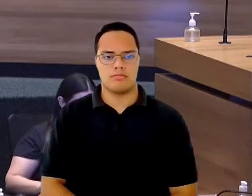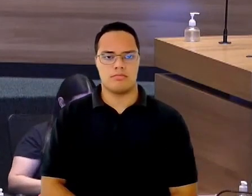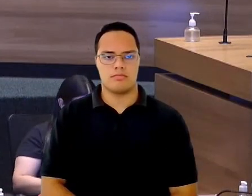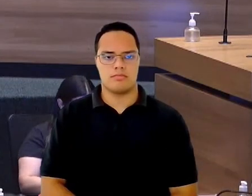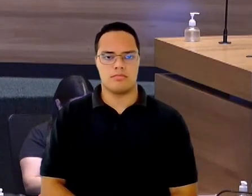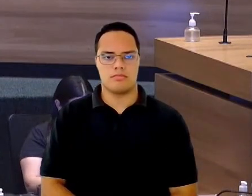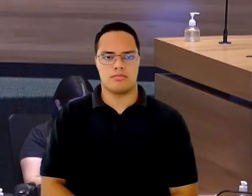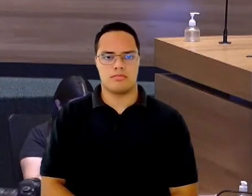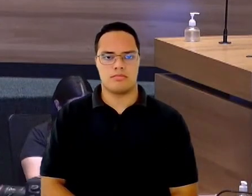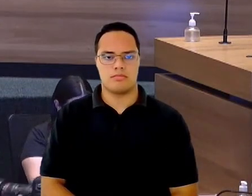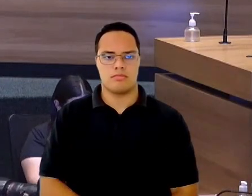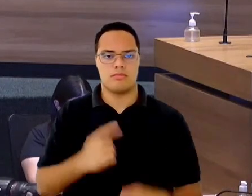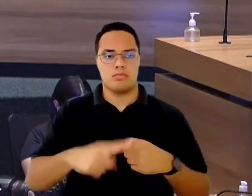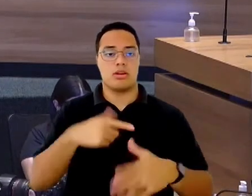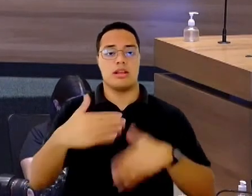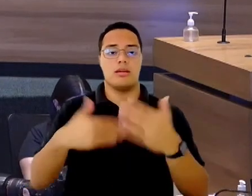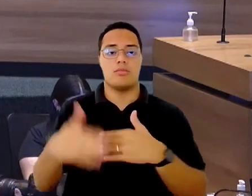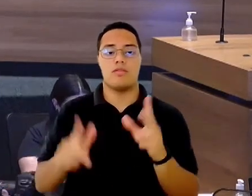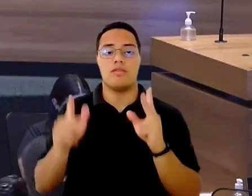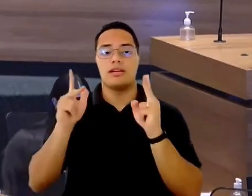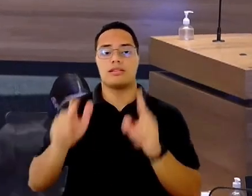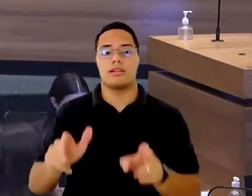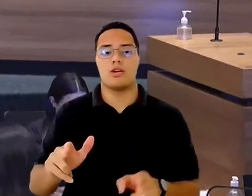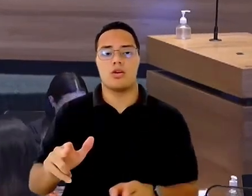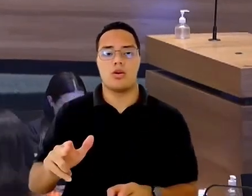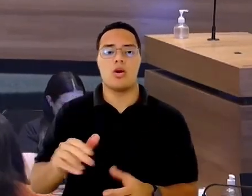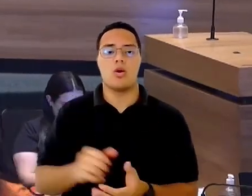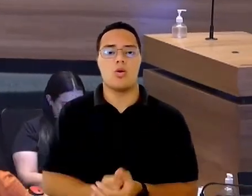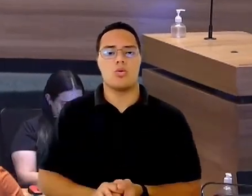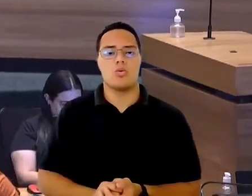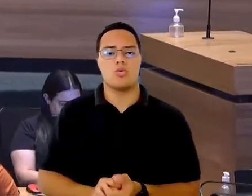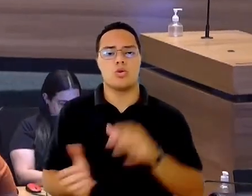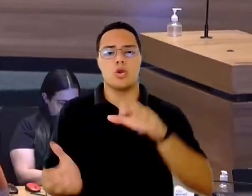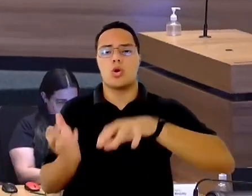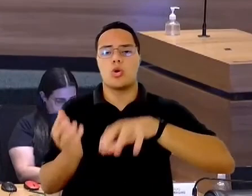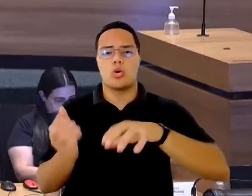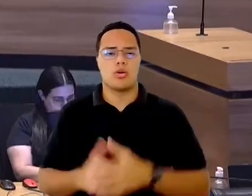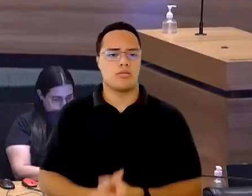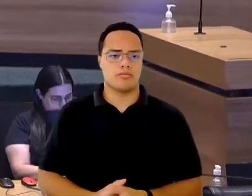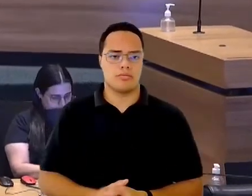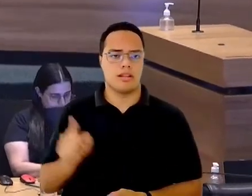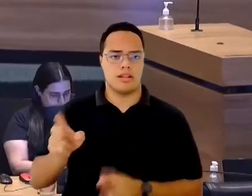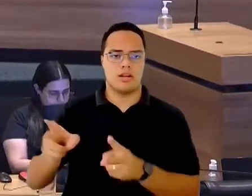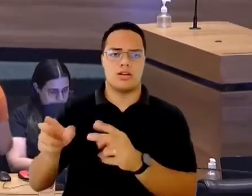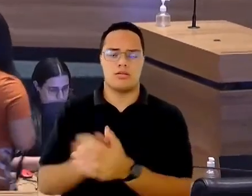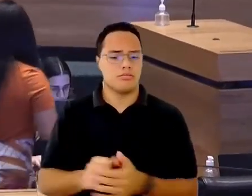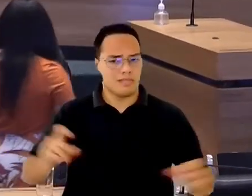o que fazem lá no Congresso Nacional. O senhor não vai fazer aqui o que faz. Está encerrado.